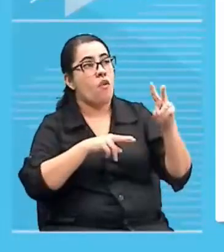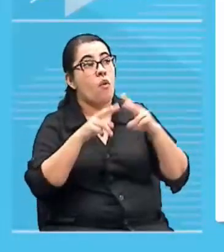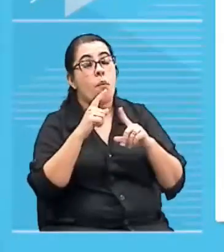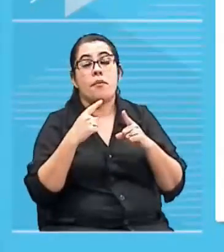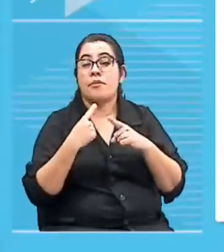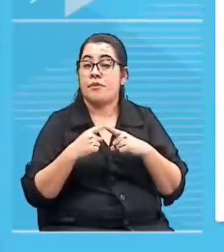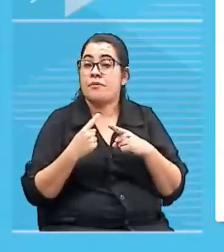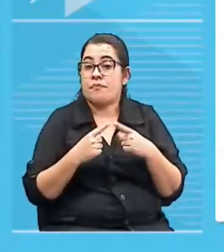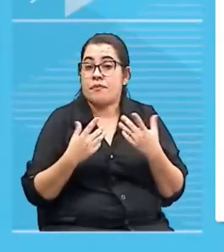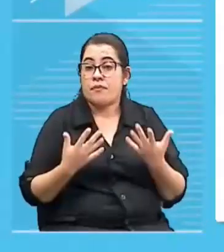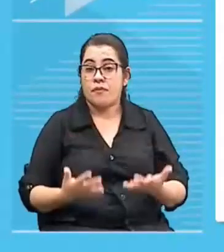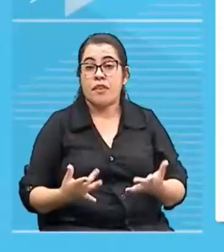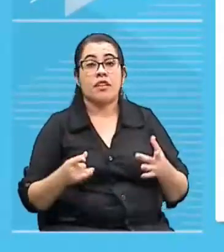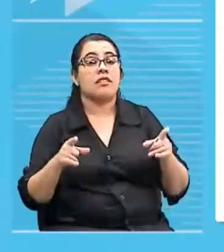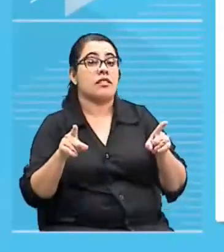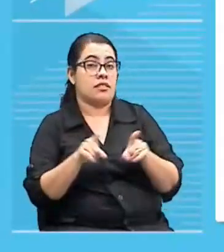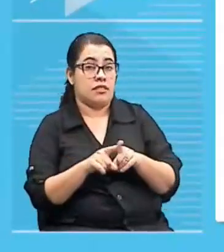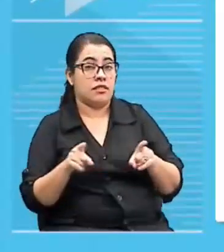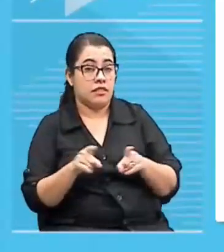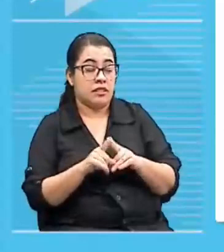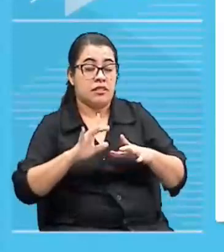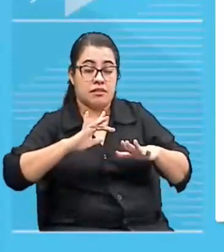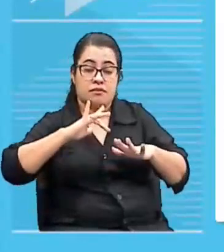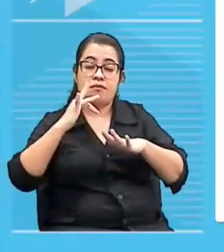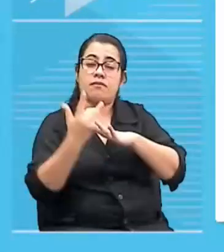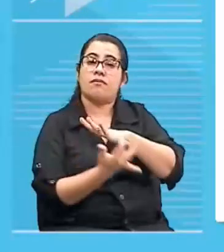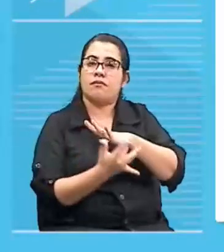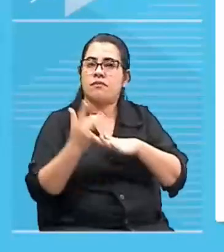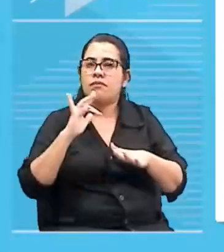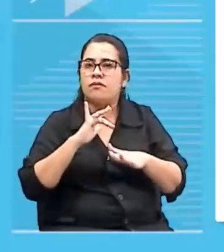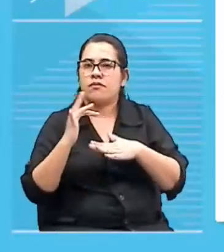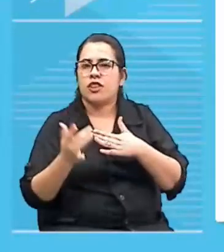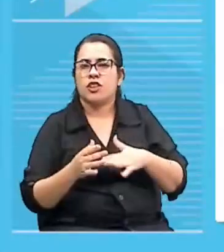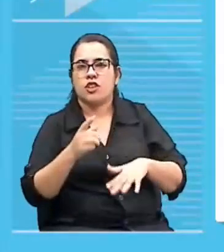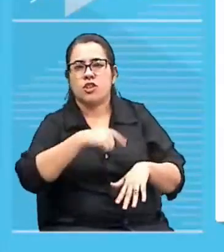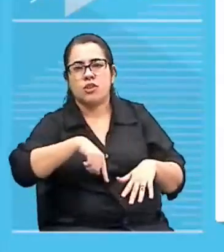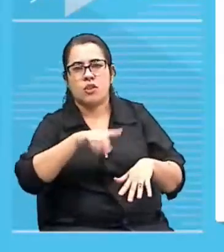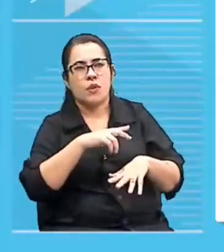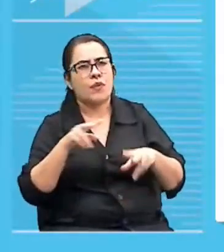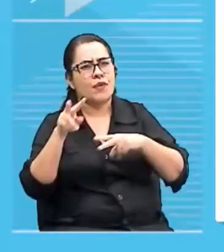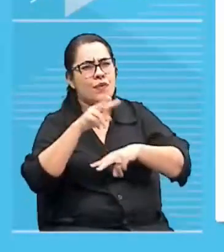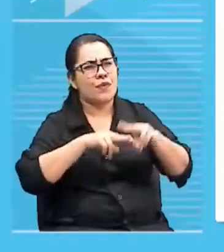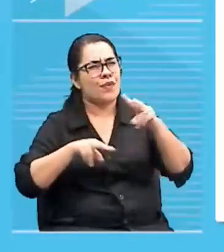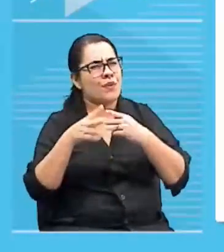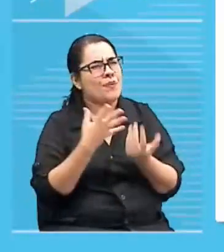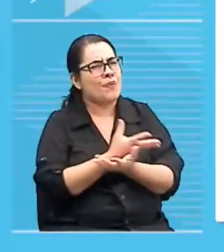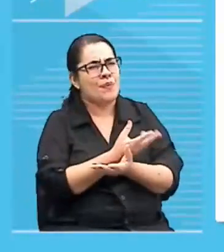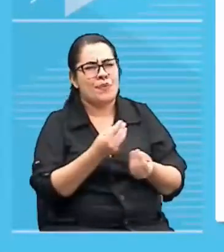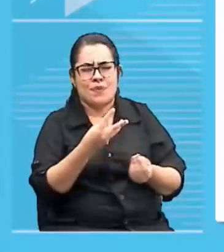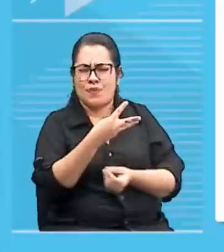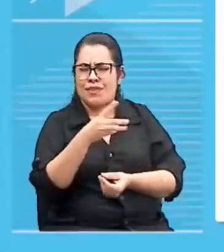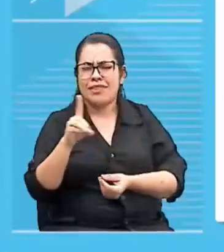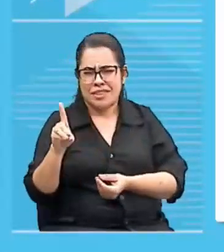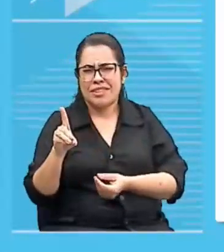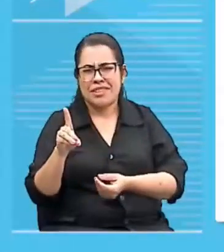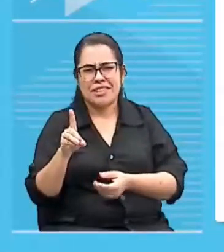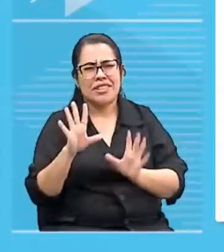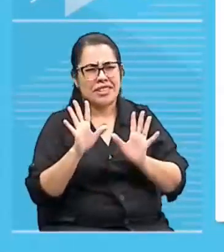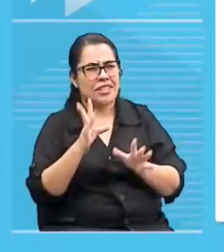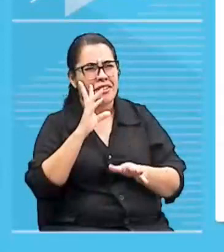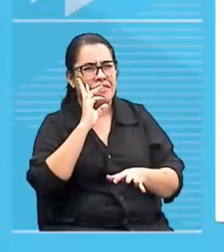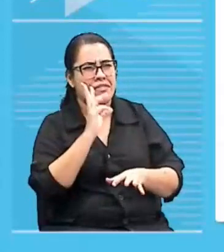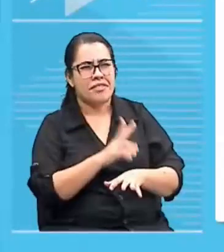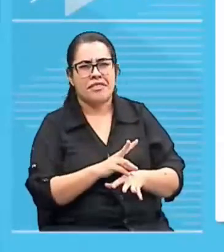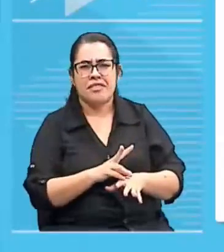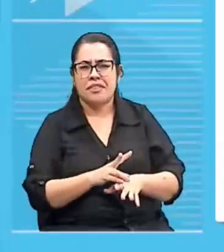Por quê? Porque hoje também, nas redes sociais, a gente vê muito impressão 3D. Eu não sei se vocês já viram